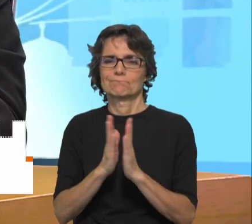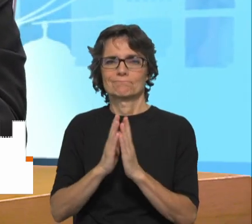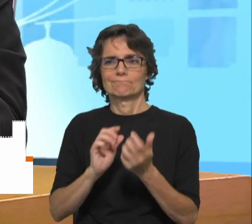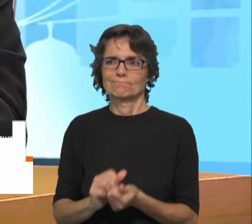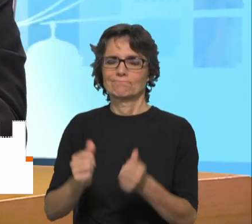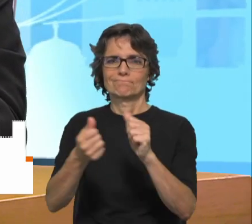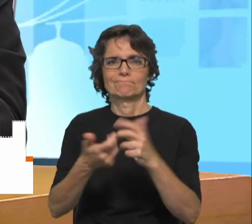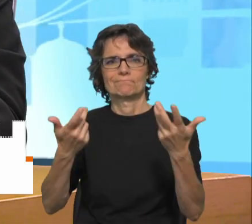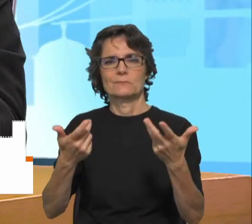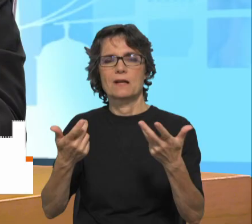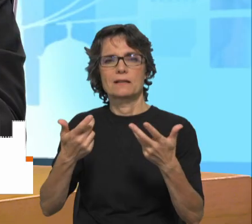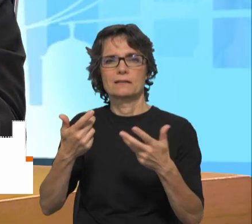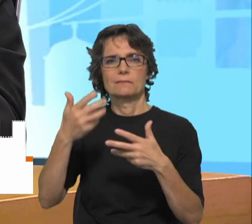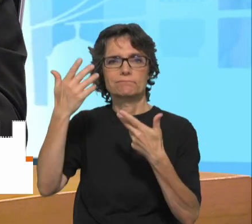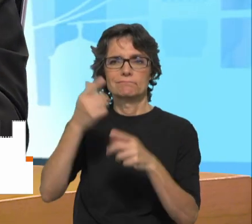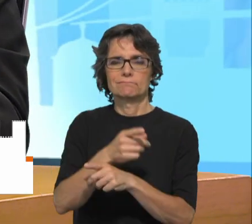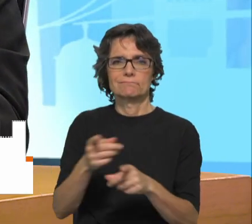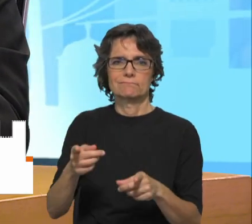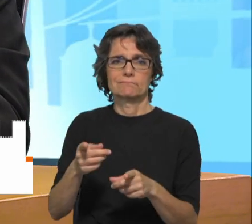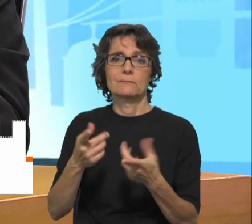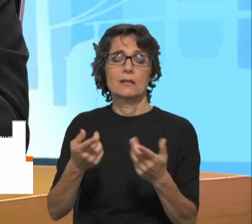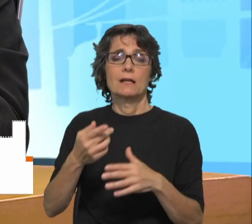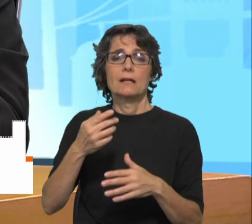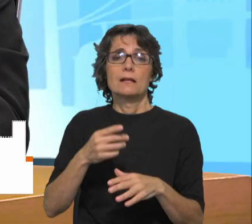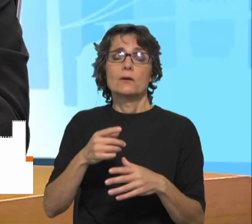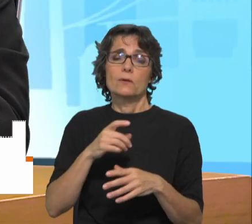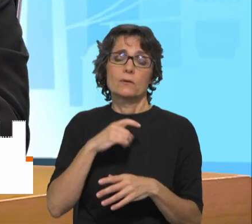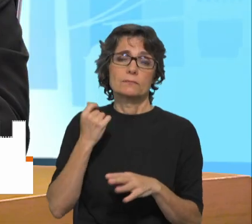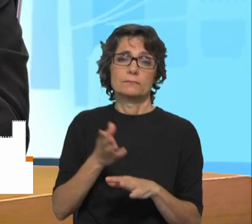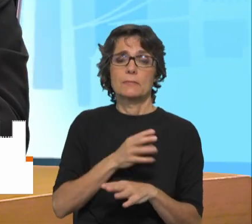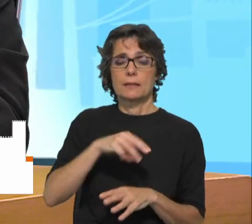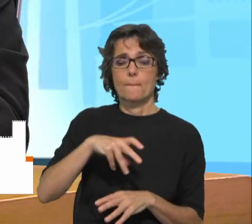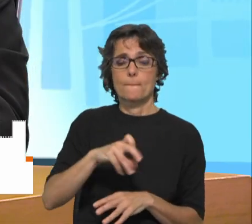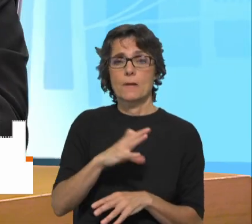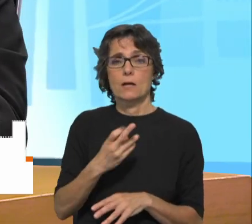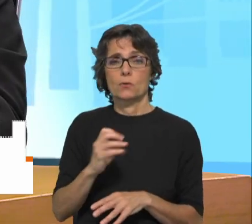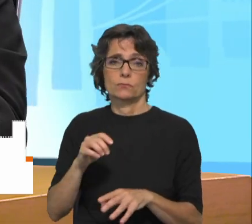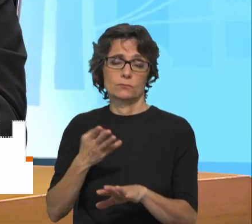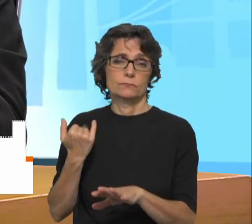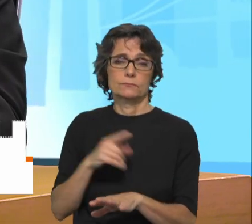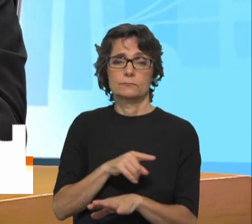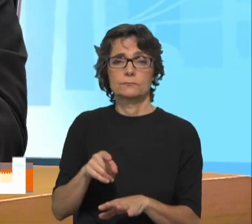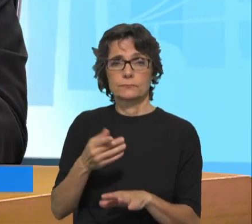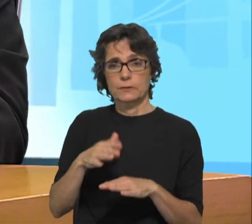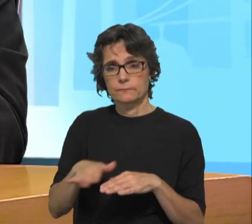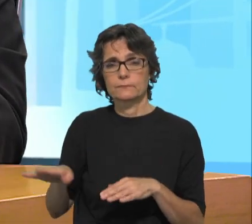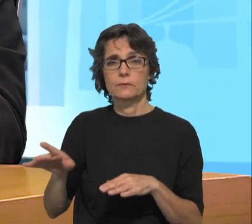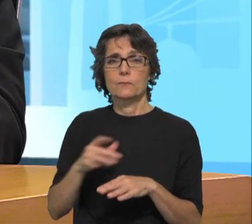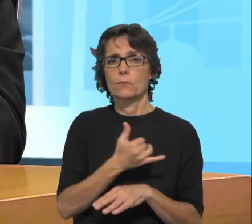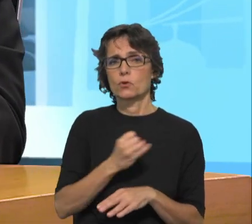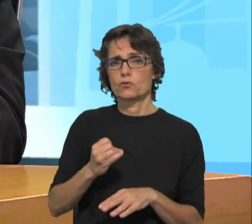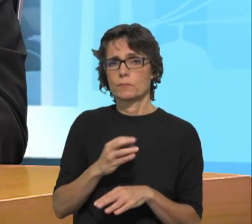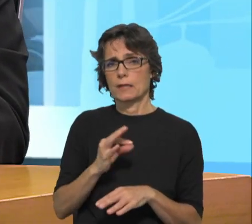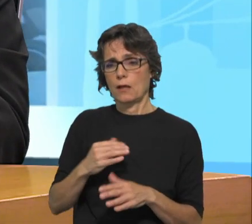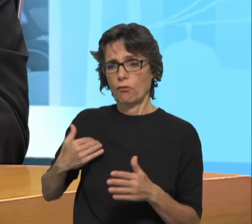fresco. Termina, digamos assim, o Ministério do Sr. Dom João Marcos, que está connosco desde 2014, mas depois